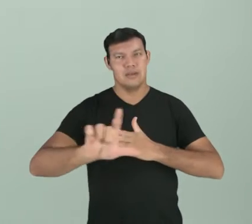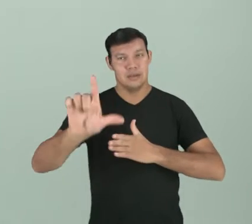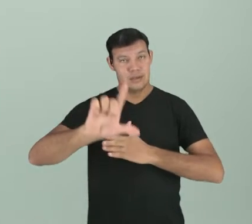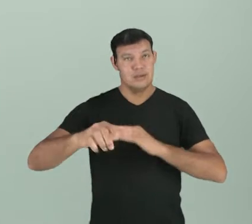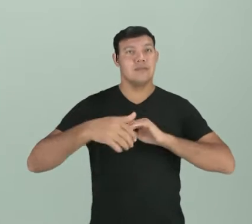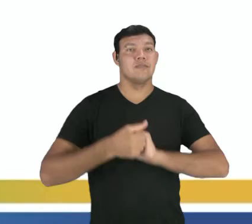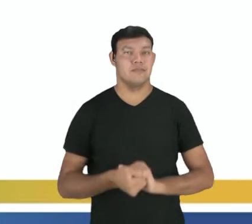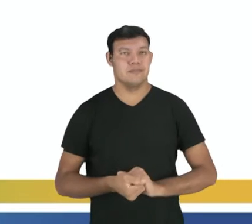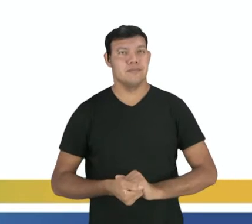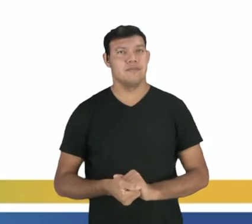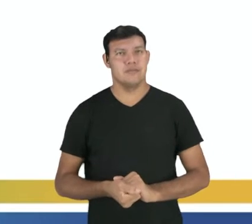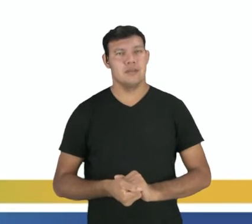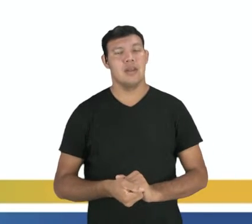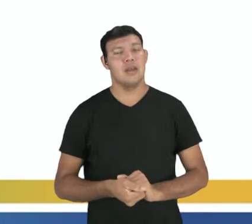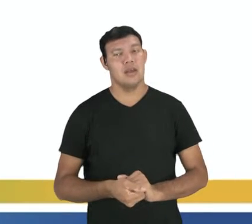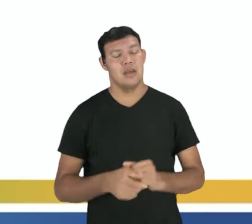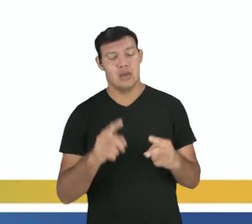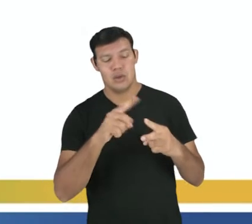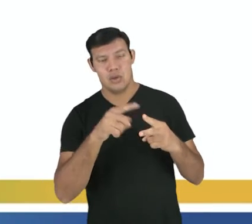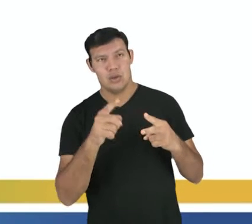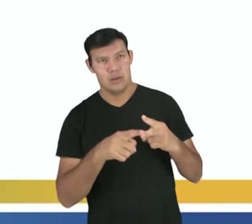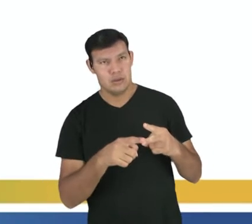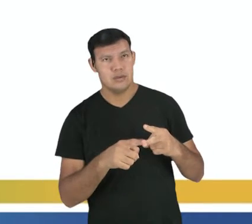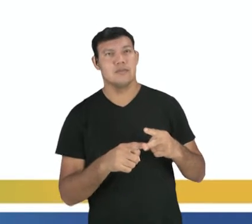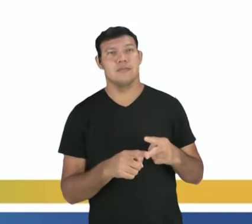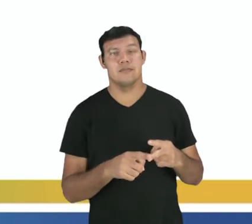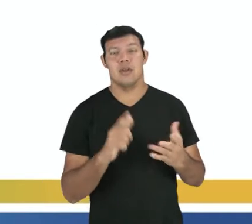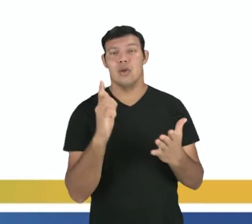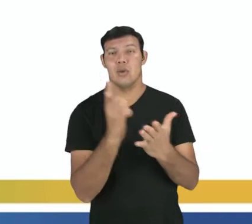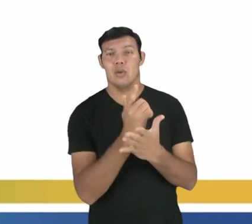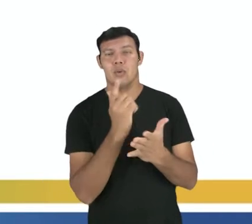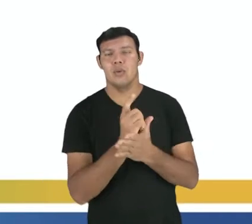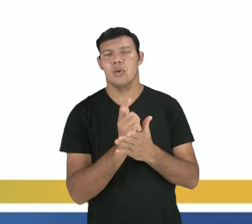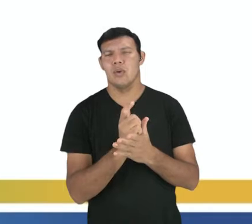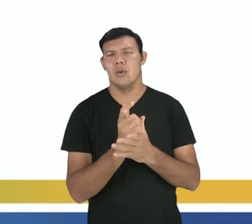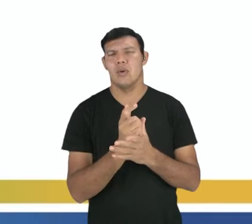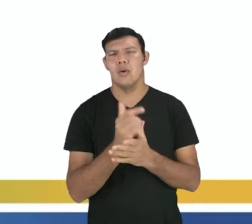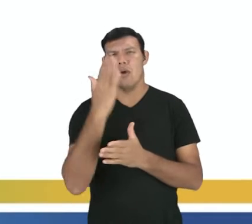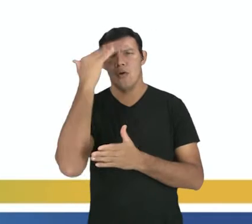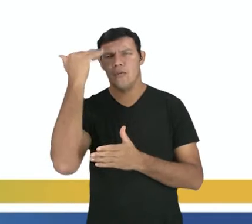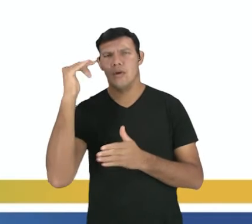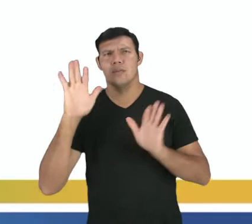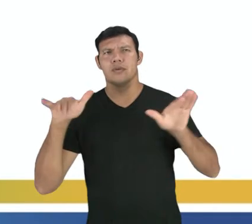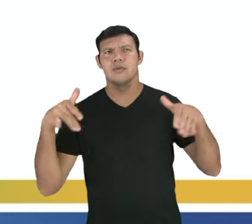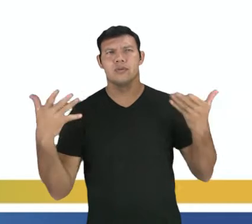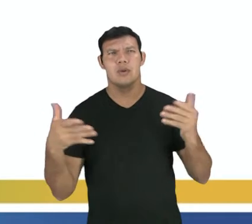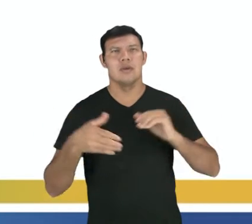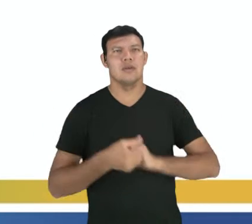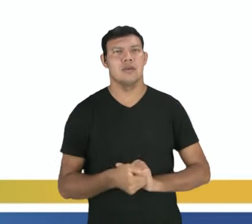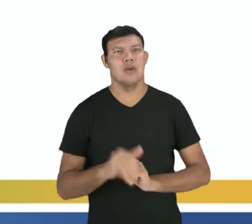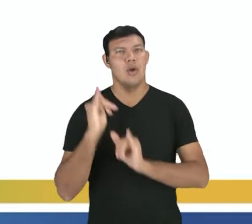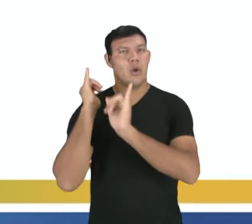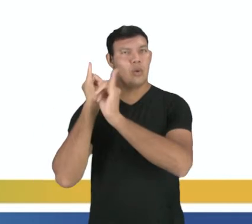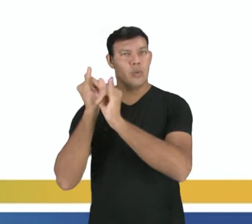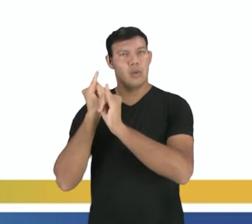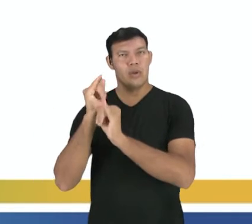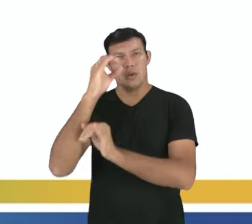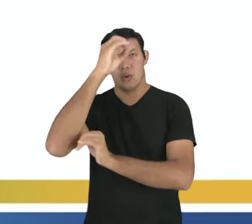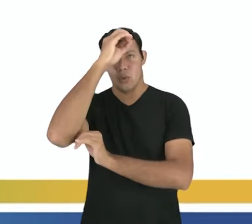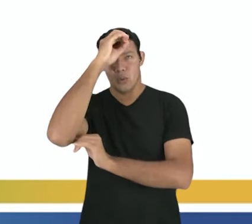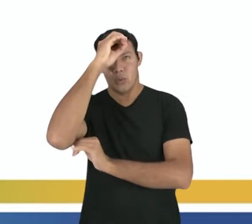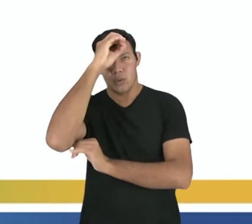além das já citadas, né, as maiores obras da Europa são Contos e Inocência, de William Blake,